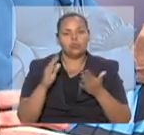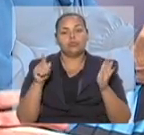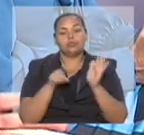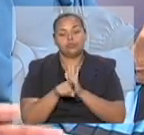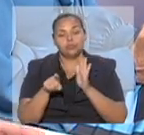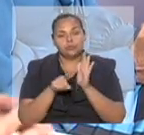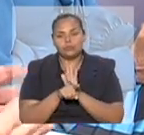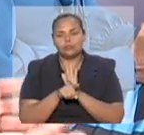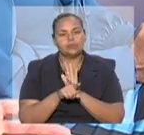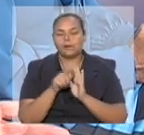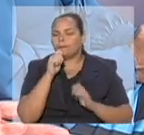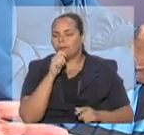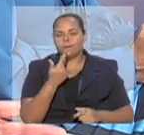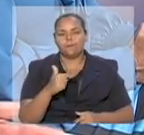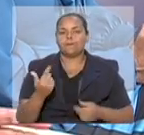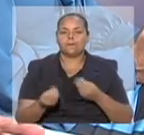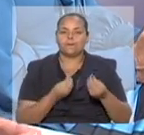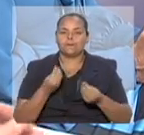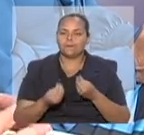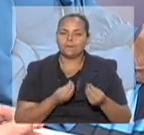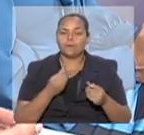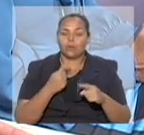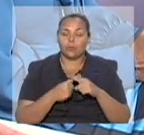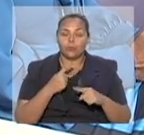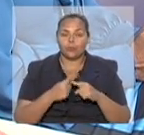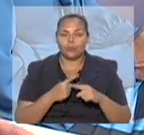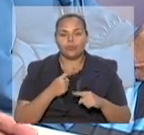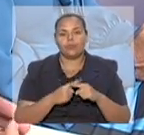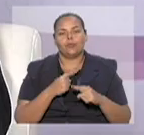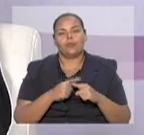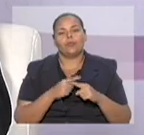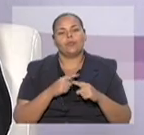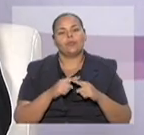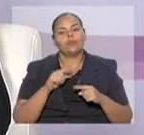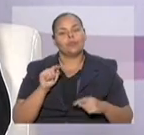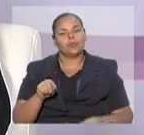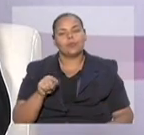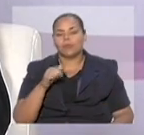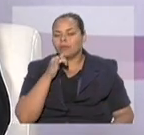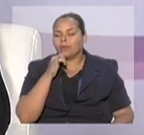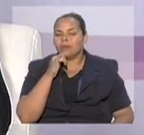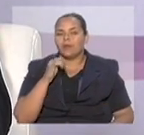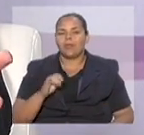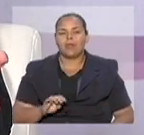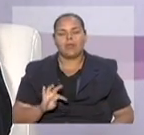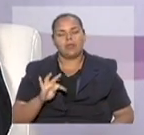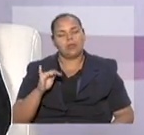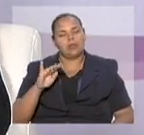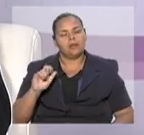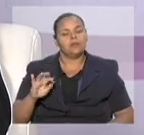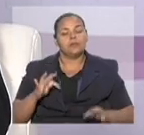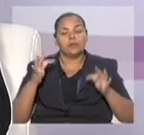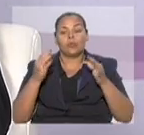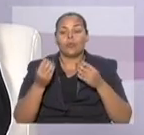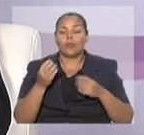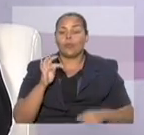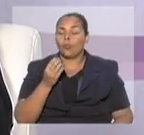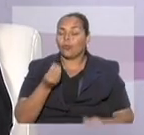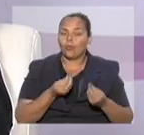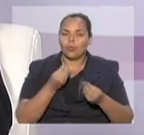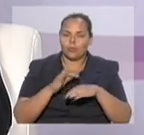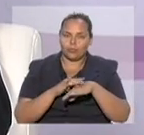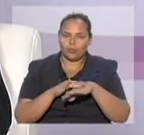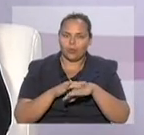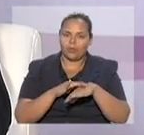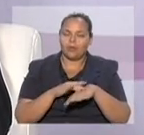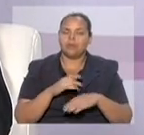questões elas não têm outra maneira de ser, porque elas estão ligadas a questões técnicas, como, por exemplo, algumas doenças